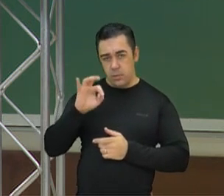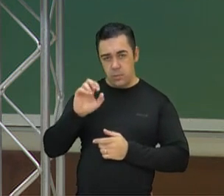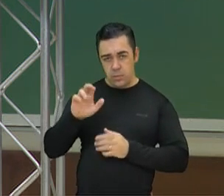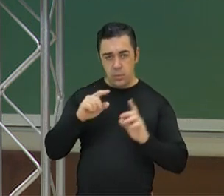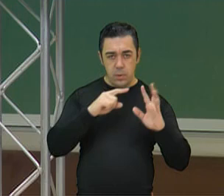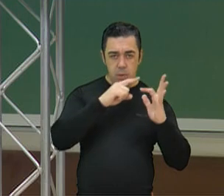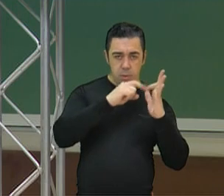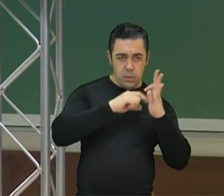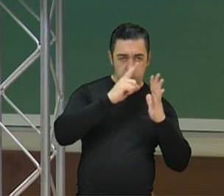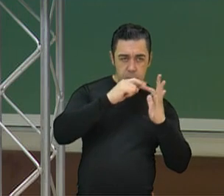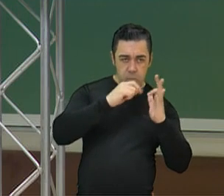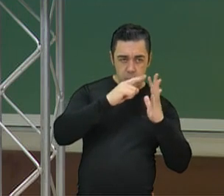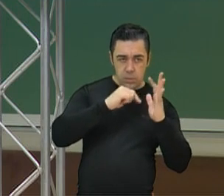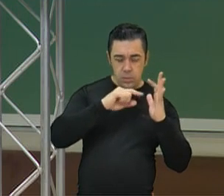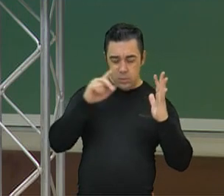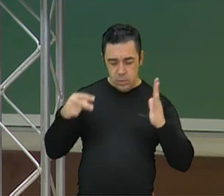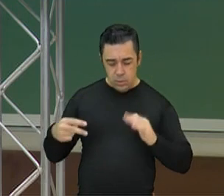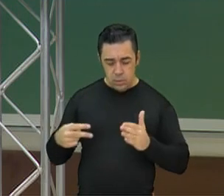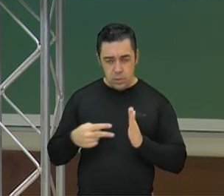interruptor e aqui o gerador.